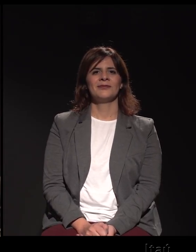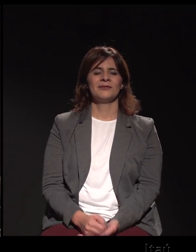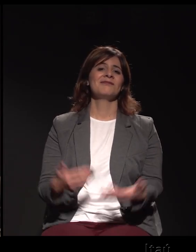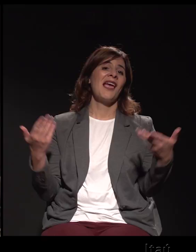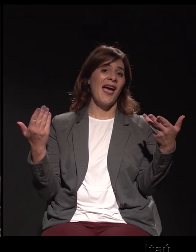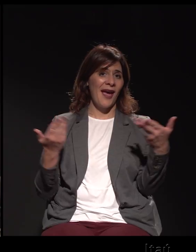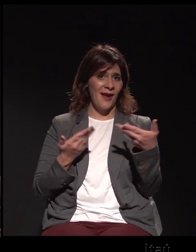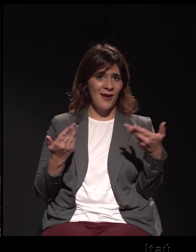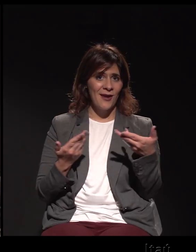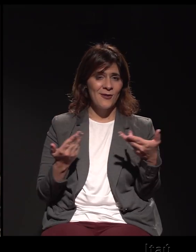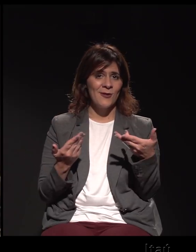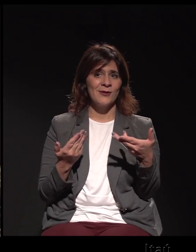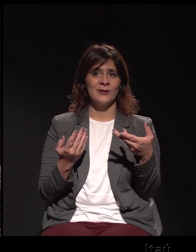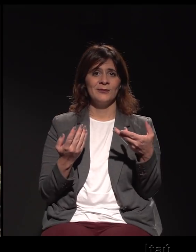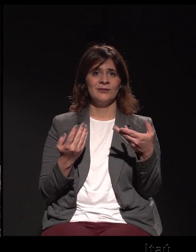Agora,